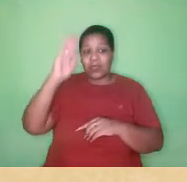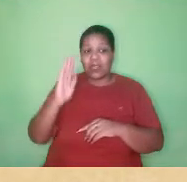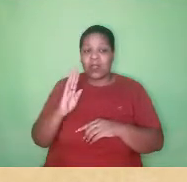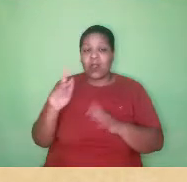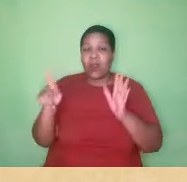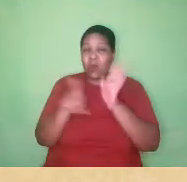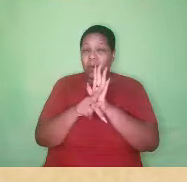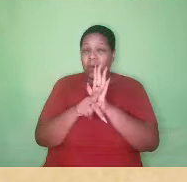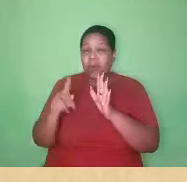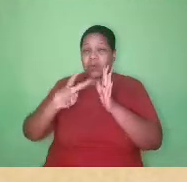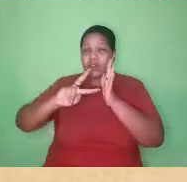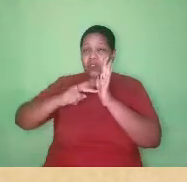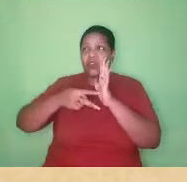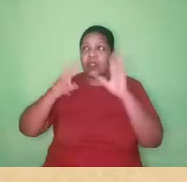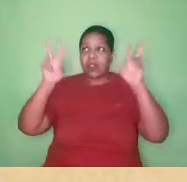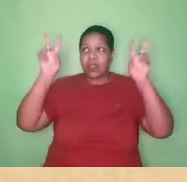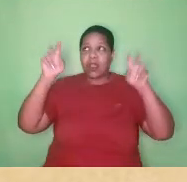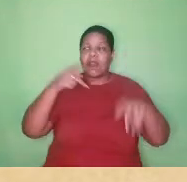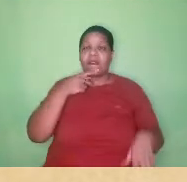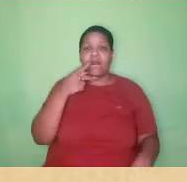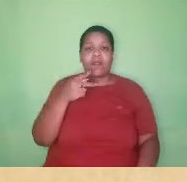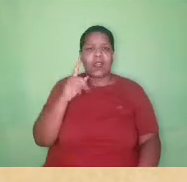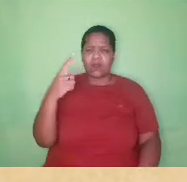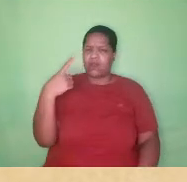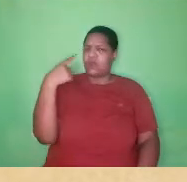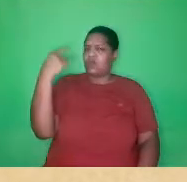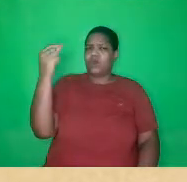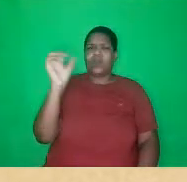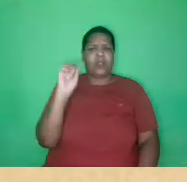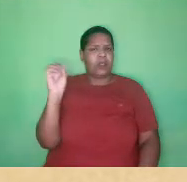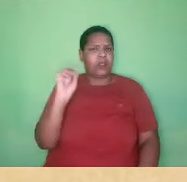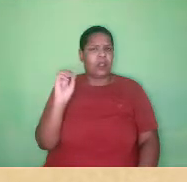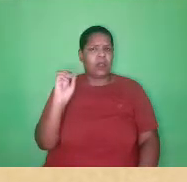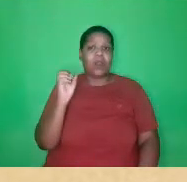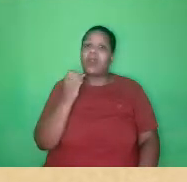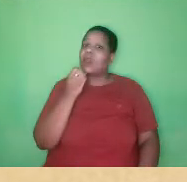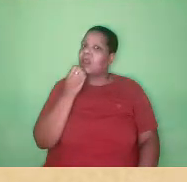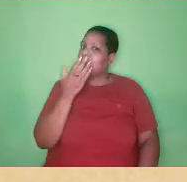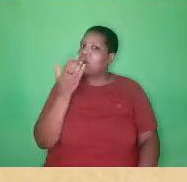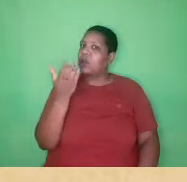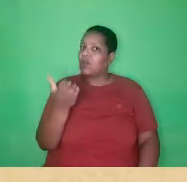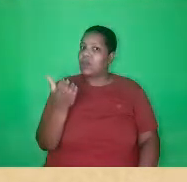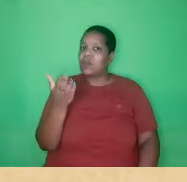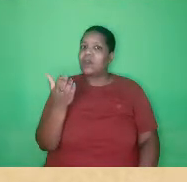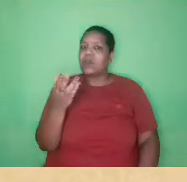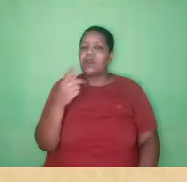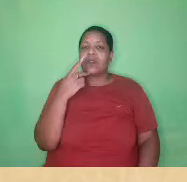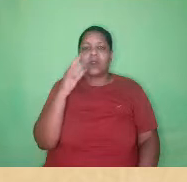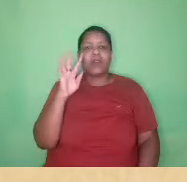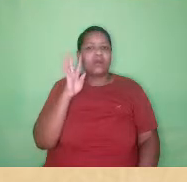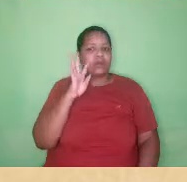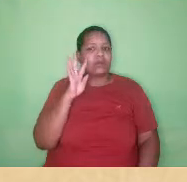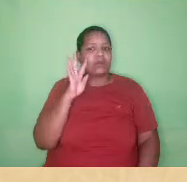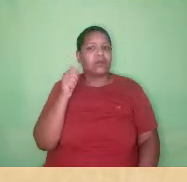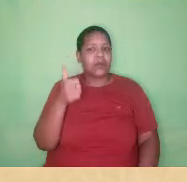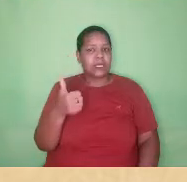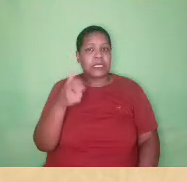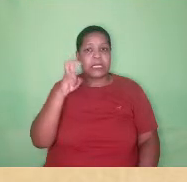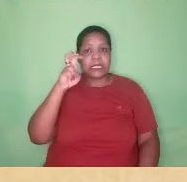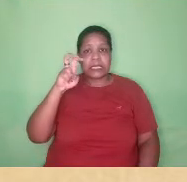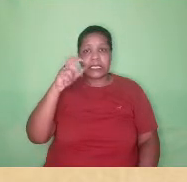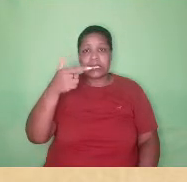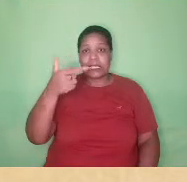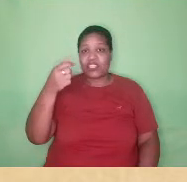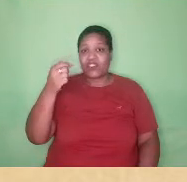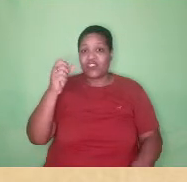que é até bom, né? Não fui eu que escolhi. Então, é bom que você é pautado, acho que é bacana isso. 520 anos.